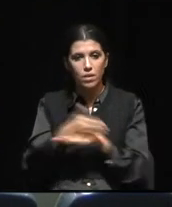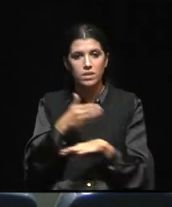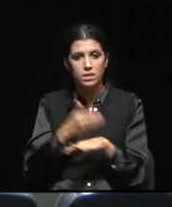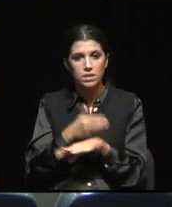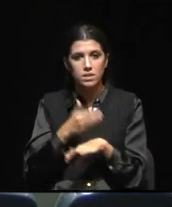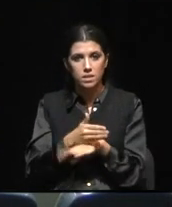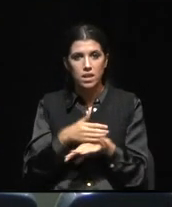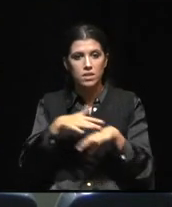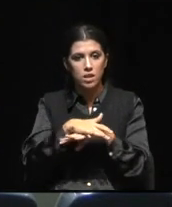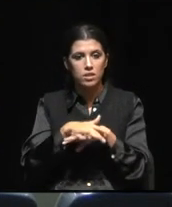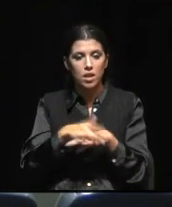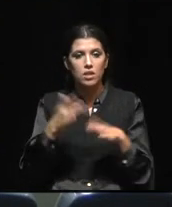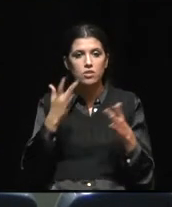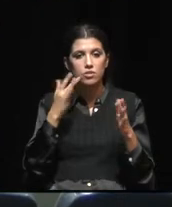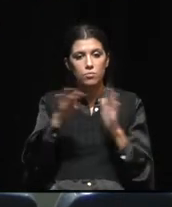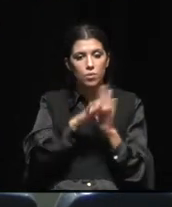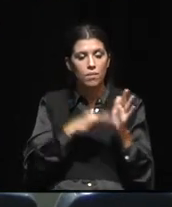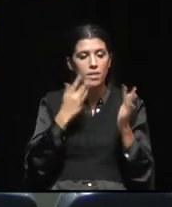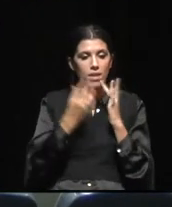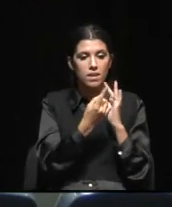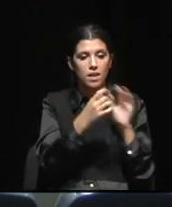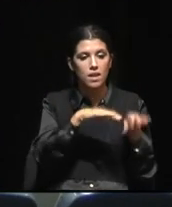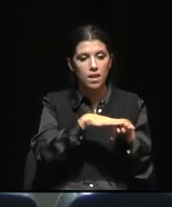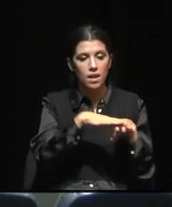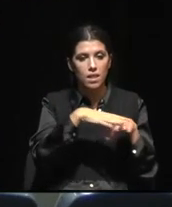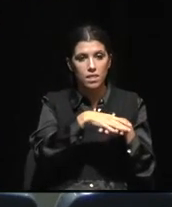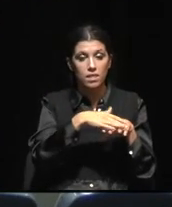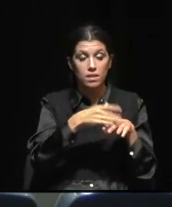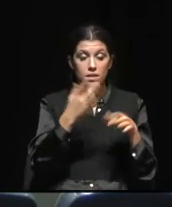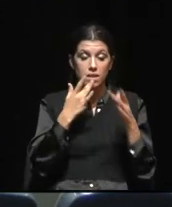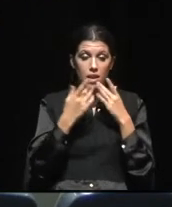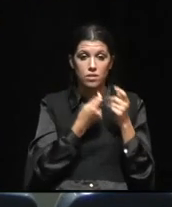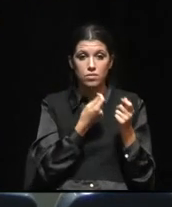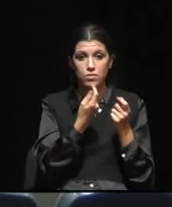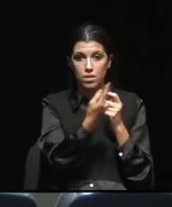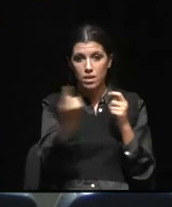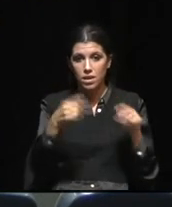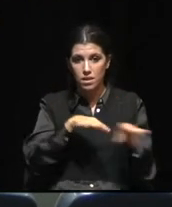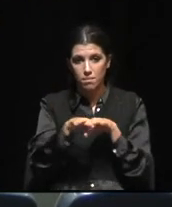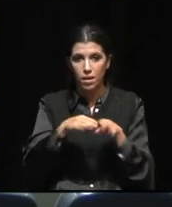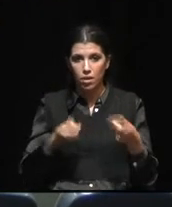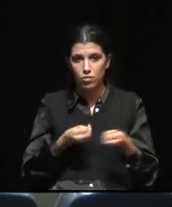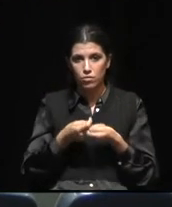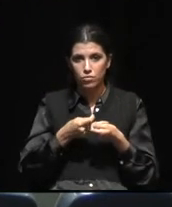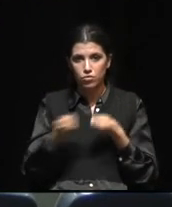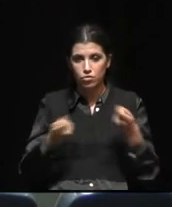equipamentos da rede um teatro em cada bairro com gestão direta municipal